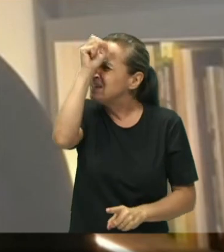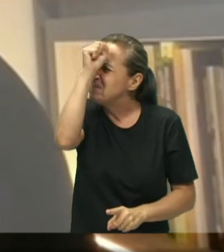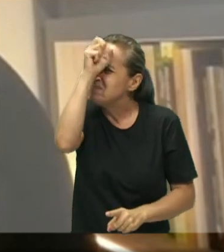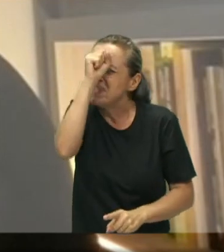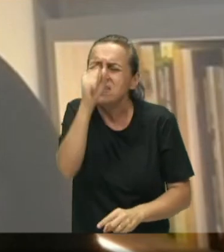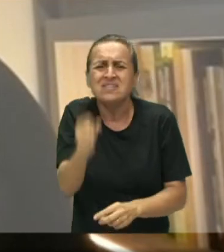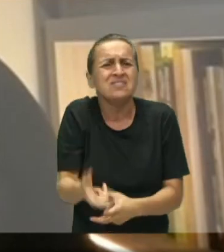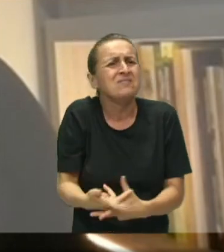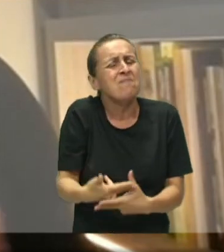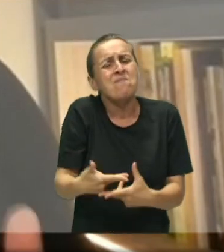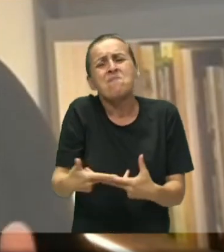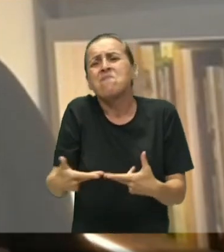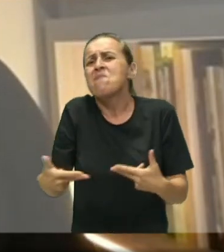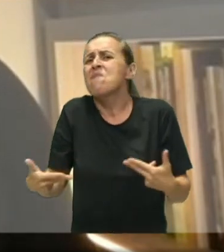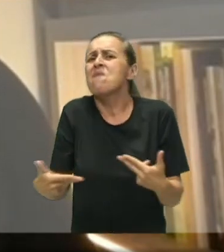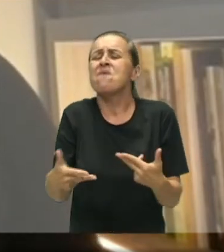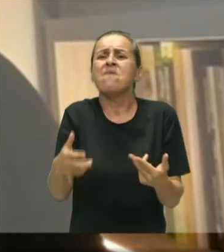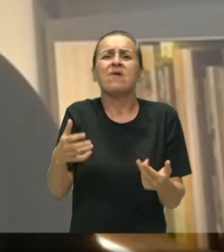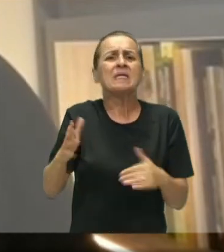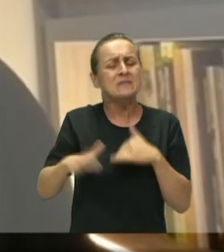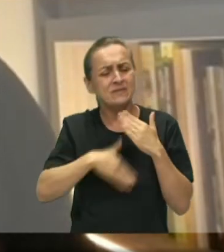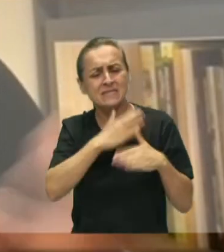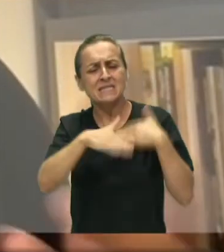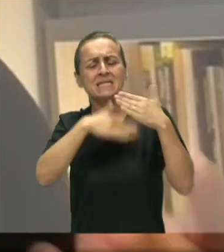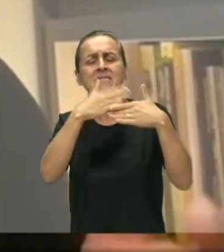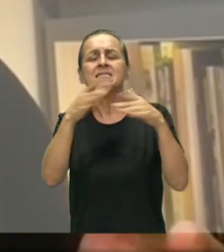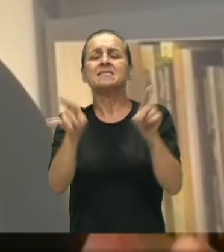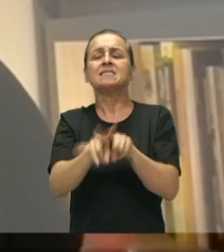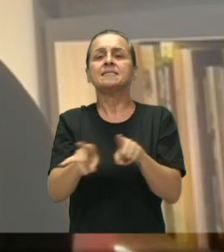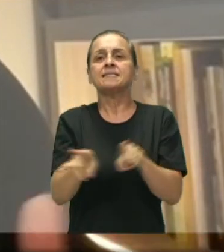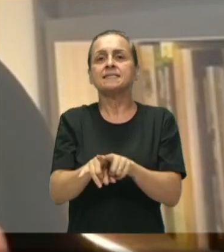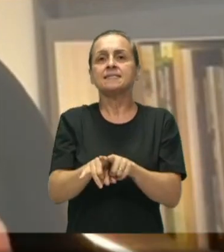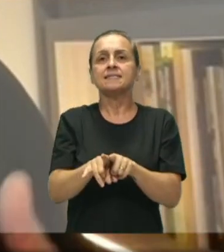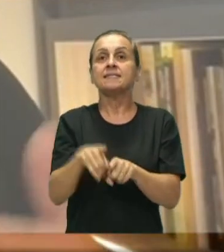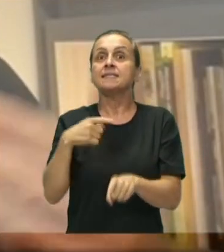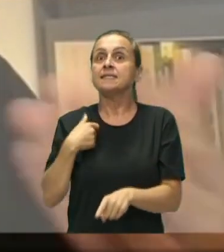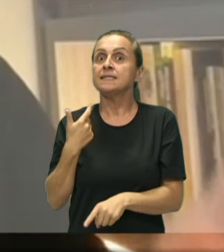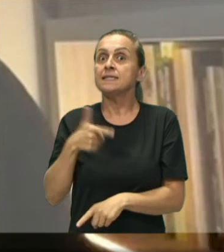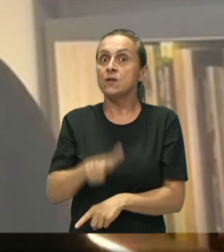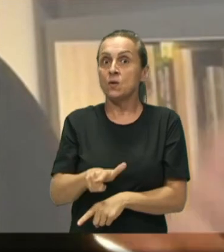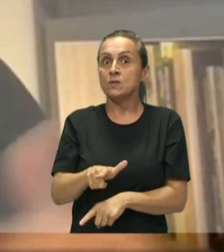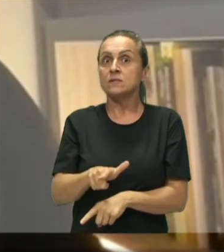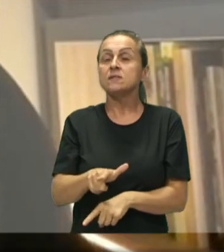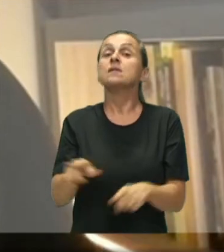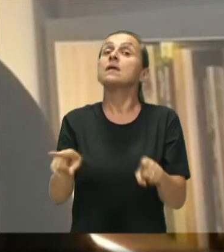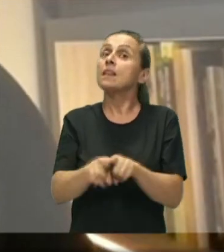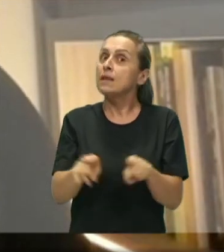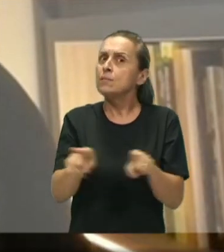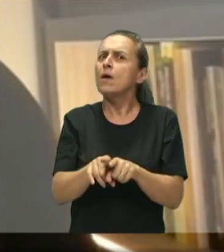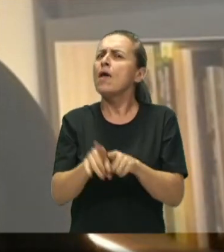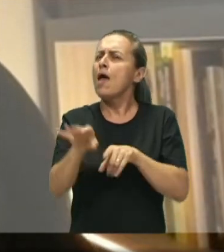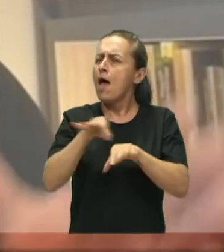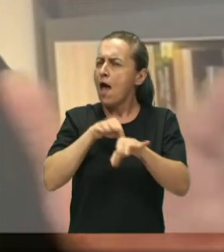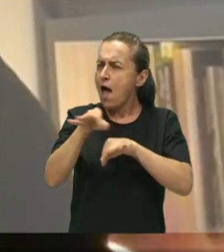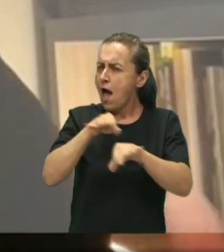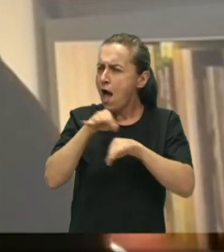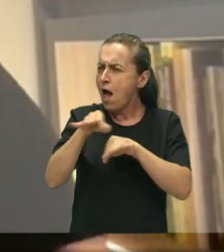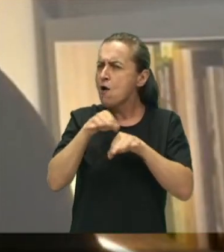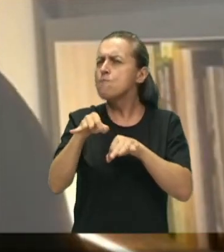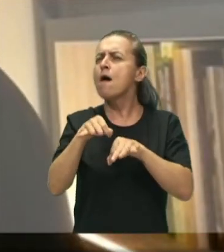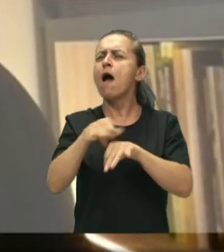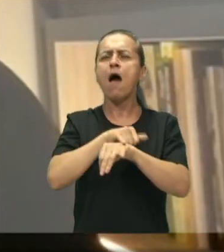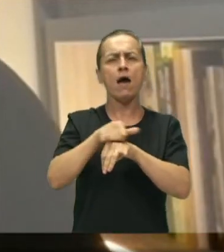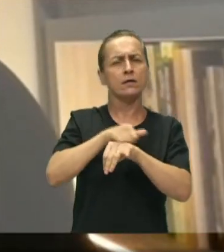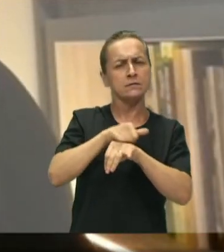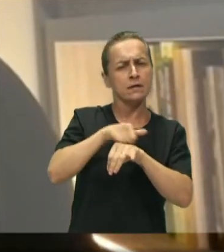tremendo muito grande um crescimento aí que fez na da mesma maneira corrigir os rumos de trabalho de